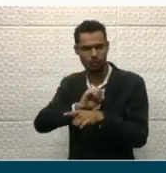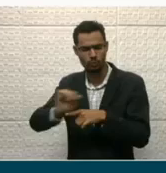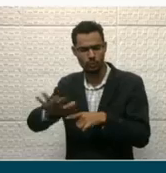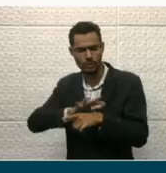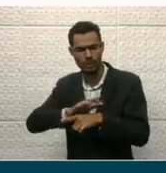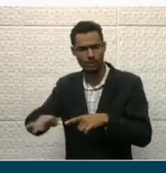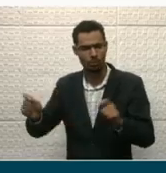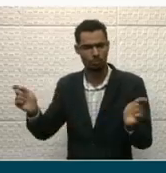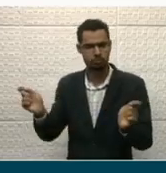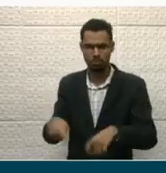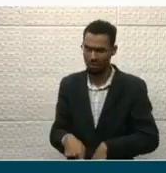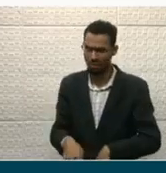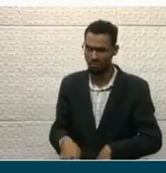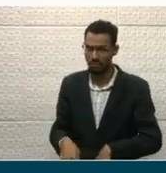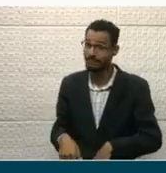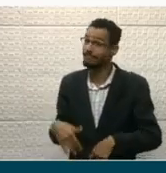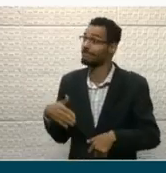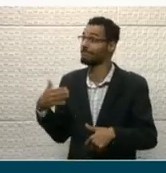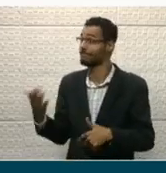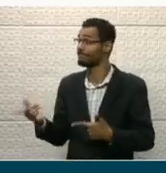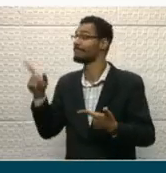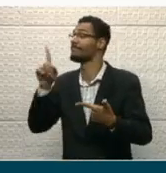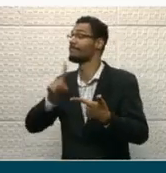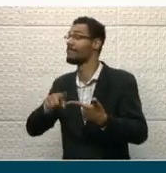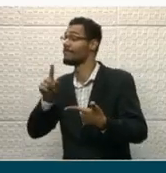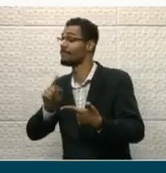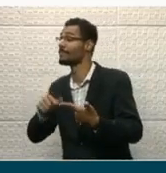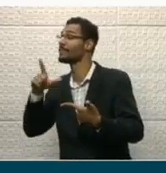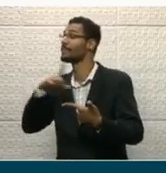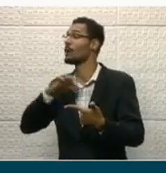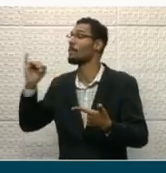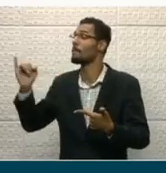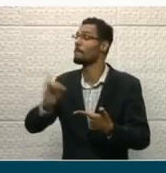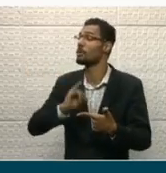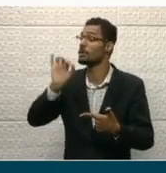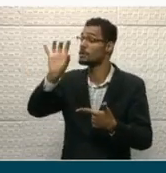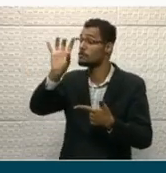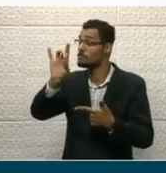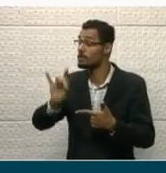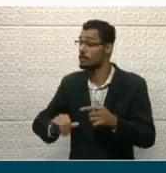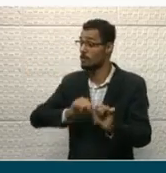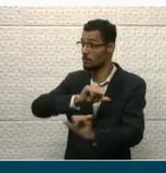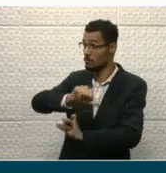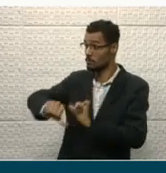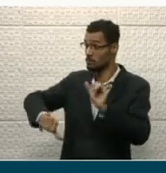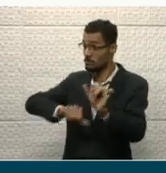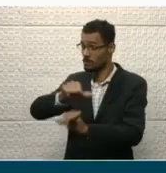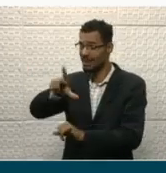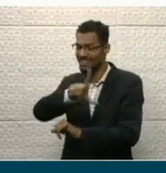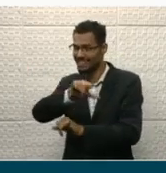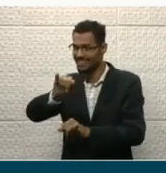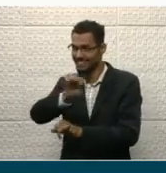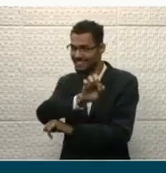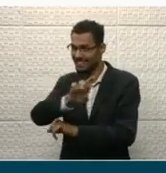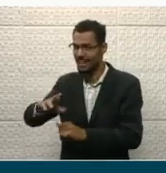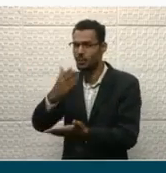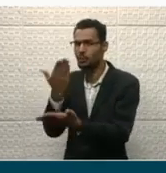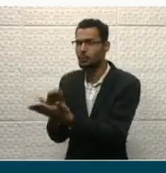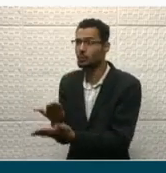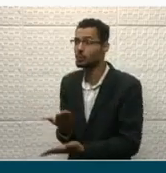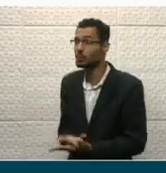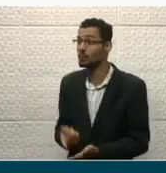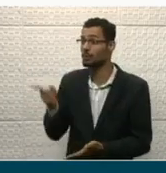matriz? E com base em alguns tipos específicos de transformações lineares, nós vamos estudar